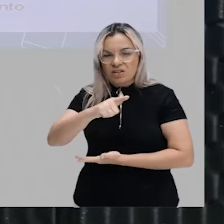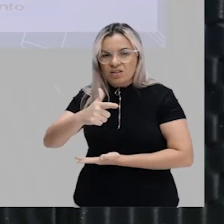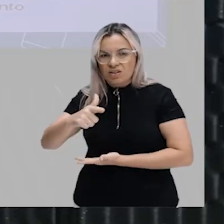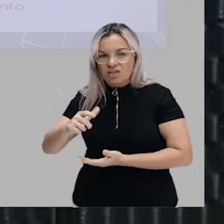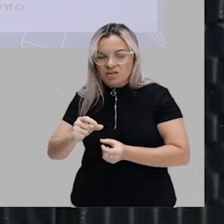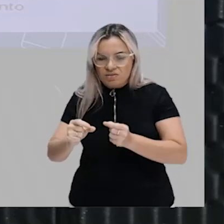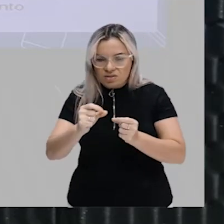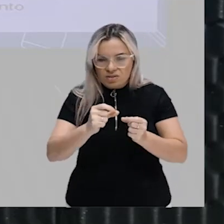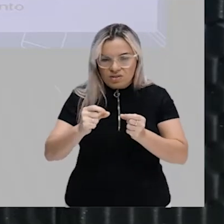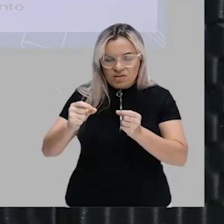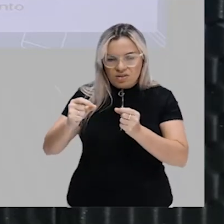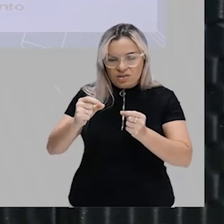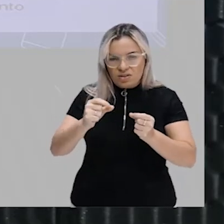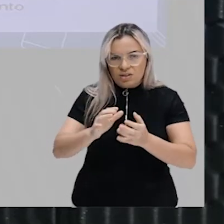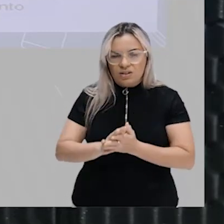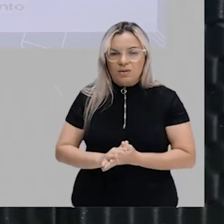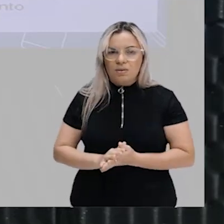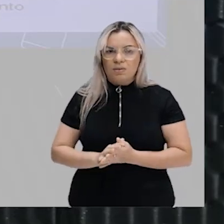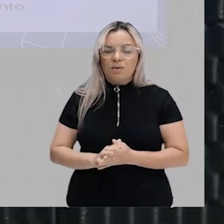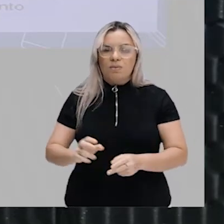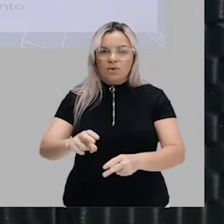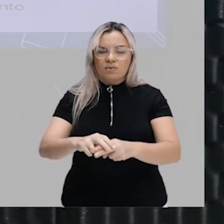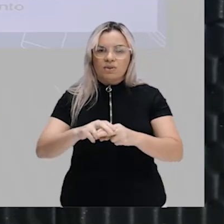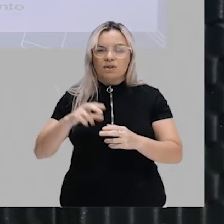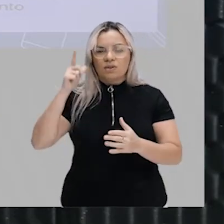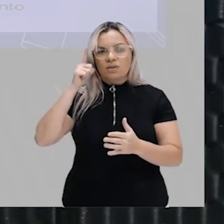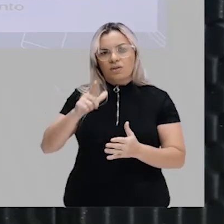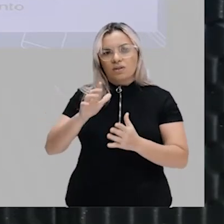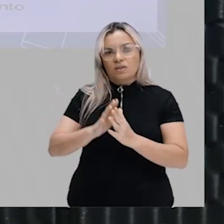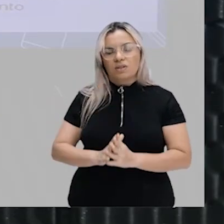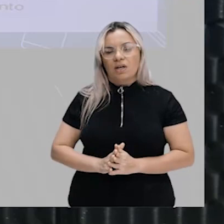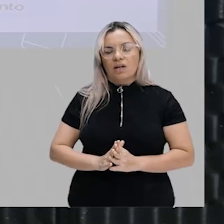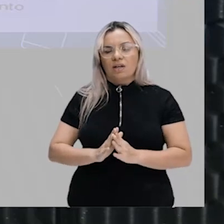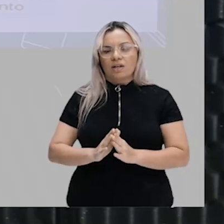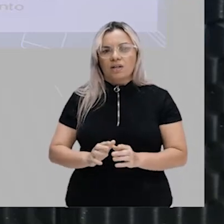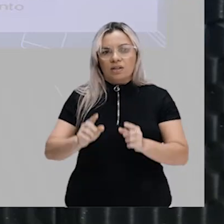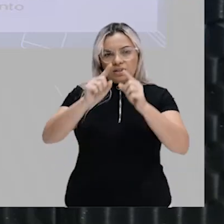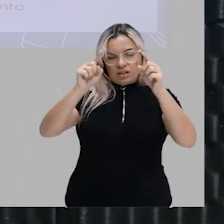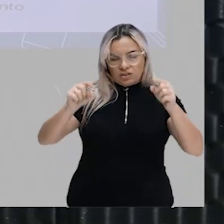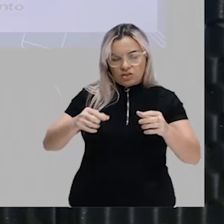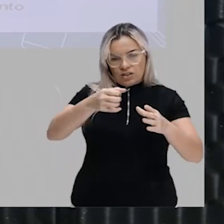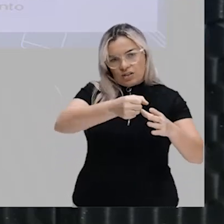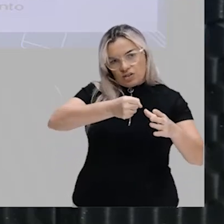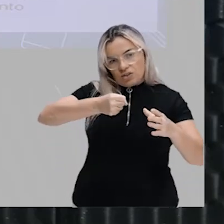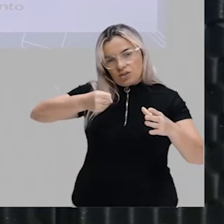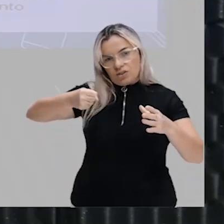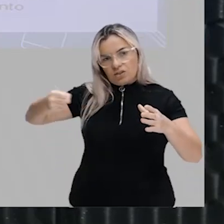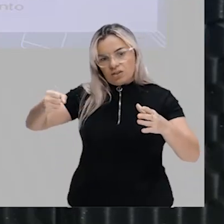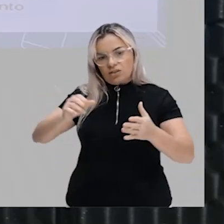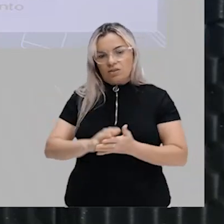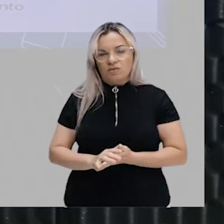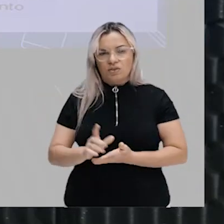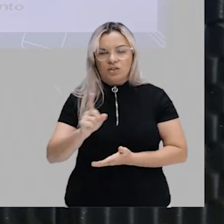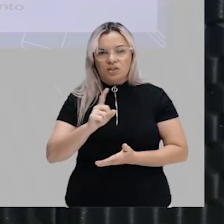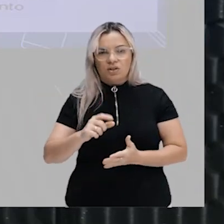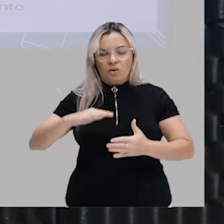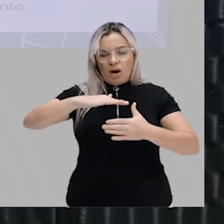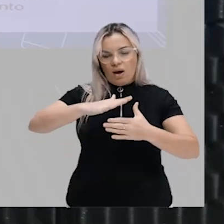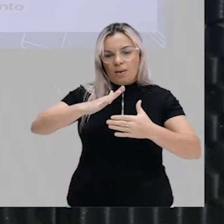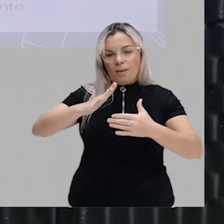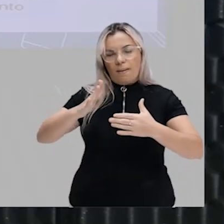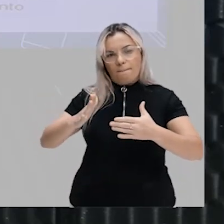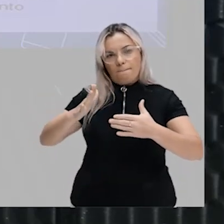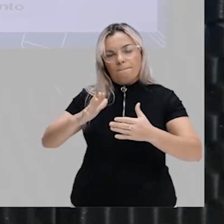vários dias fora da geladeira. Tá? Se você não abrir a embalagem